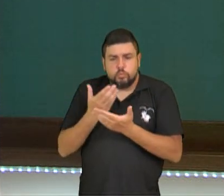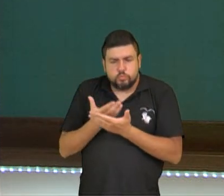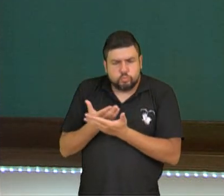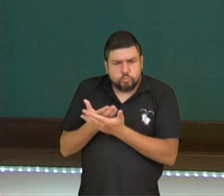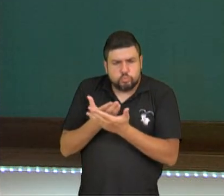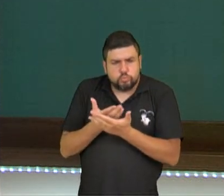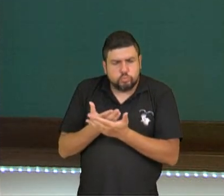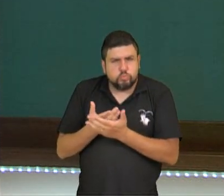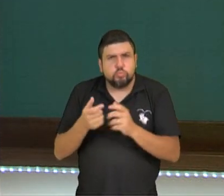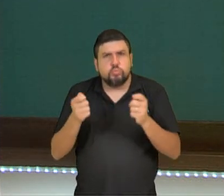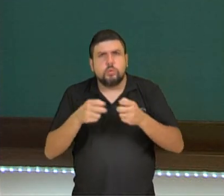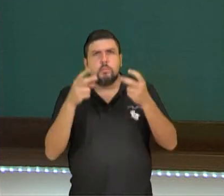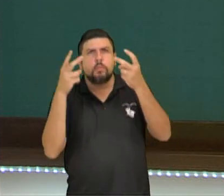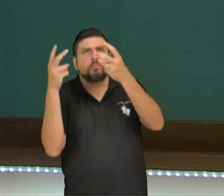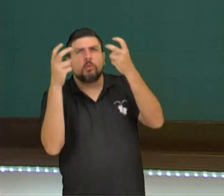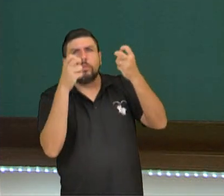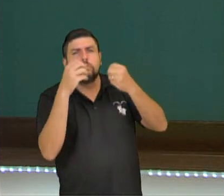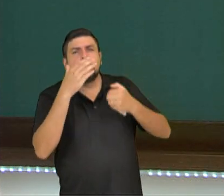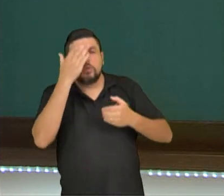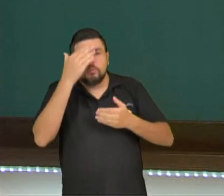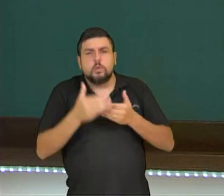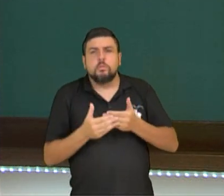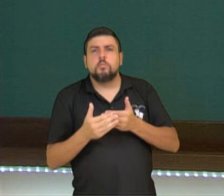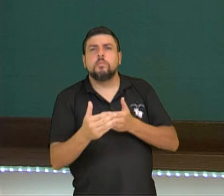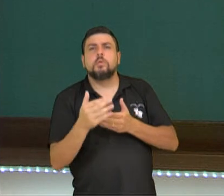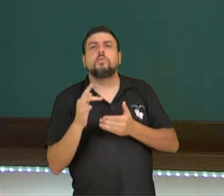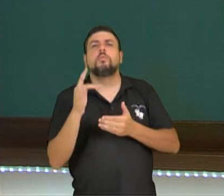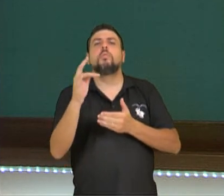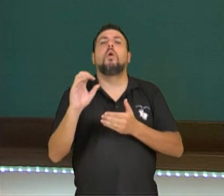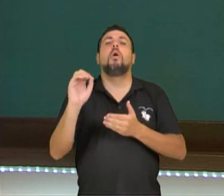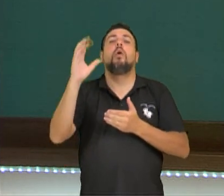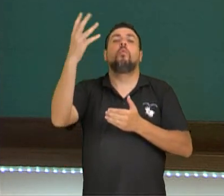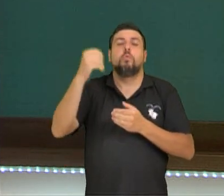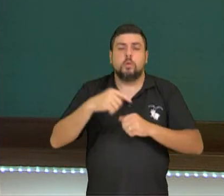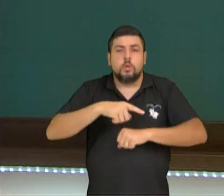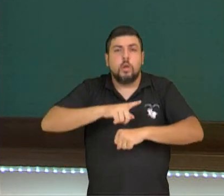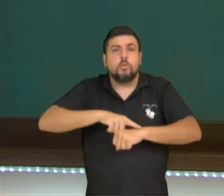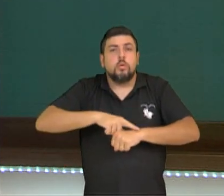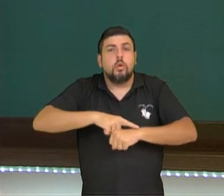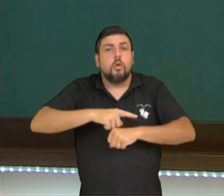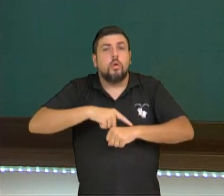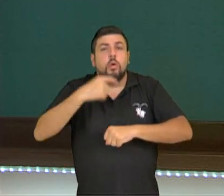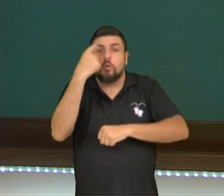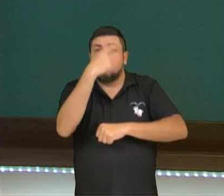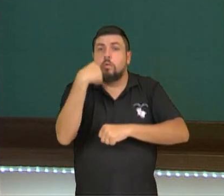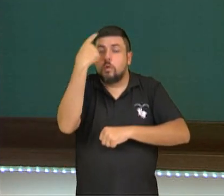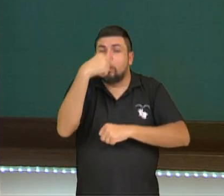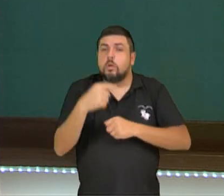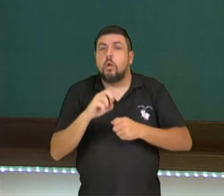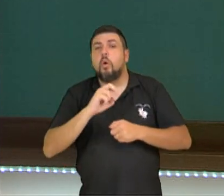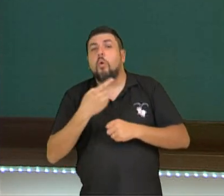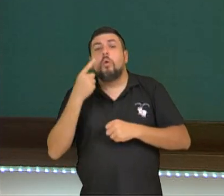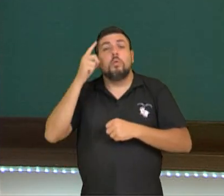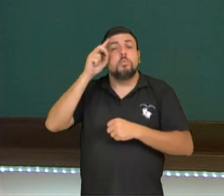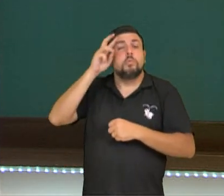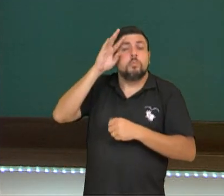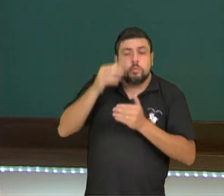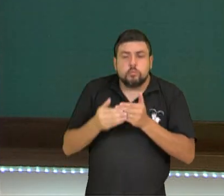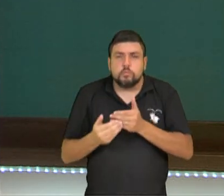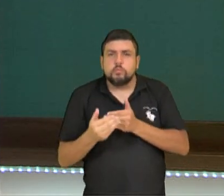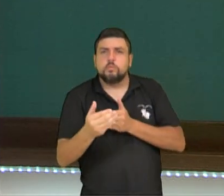uma previsão do que poderá acontecer nas próximas horas ou nos próximos dias, levando em conta